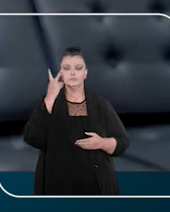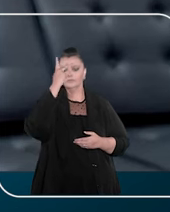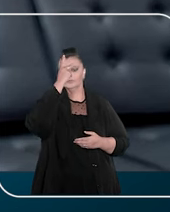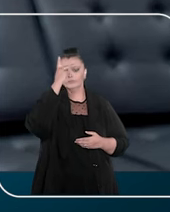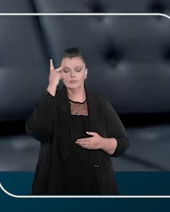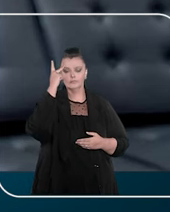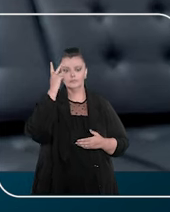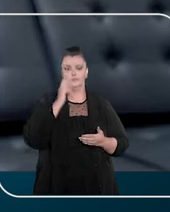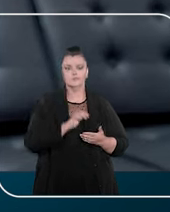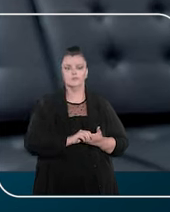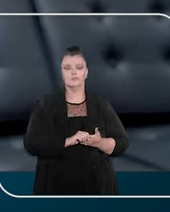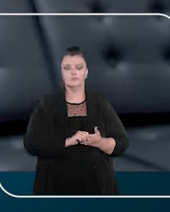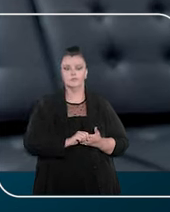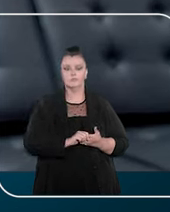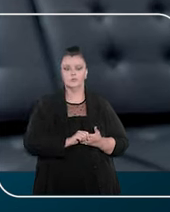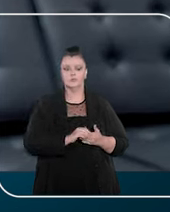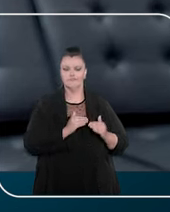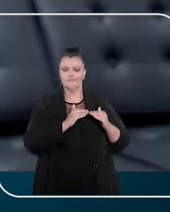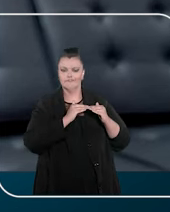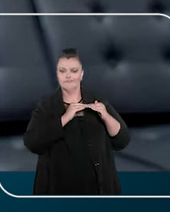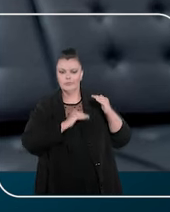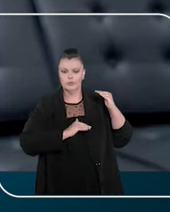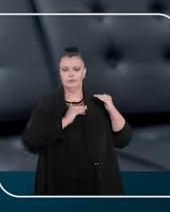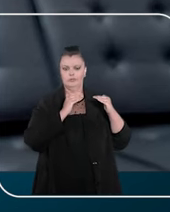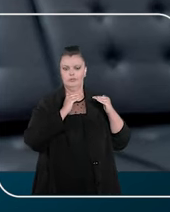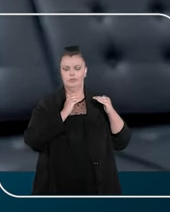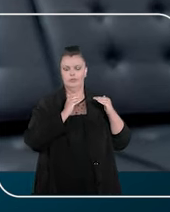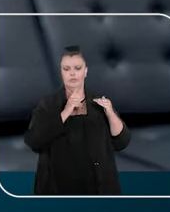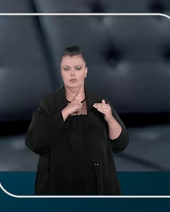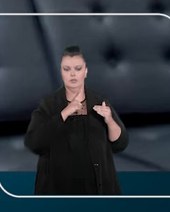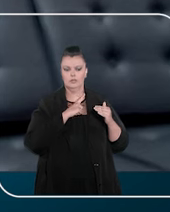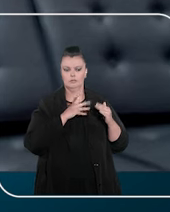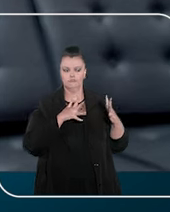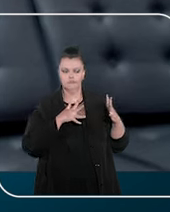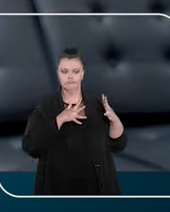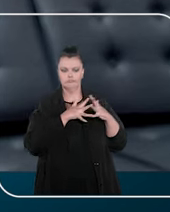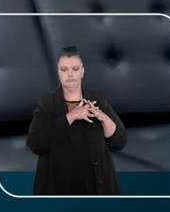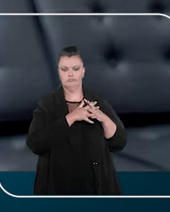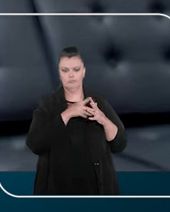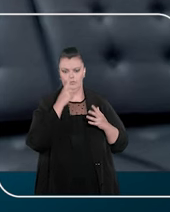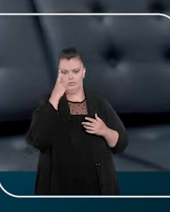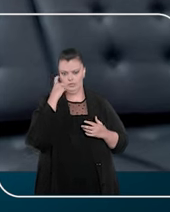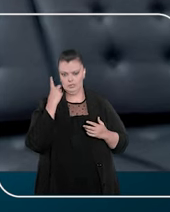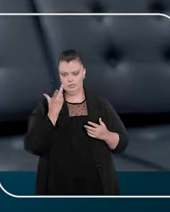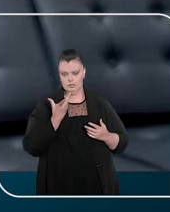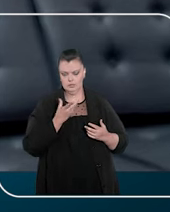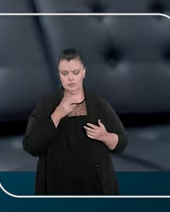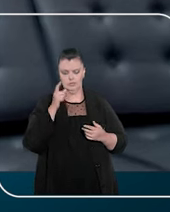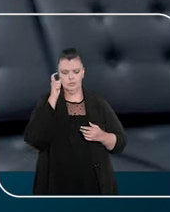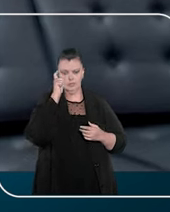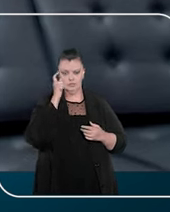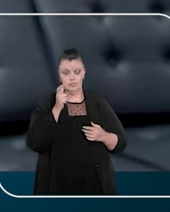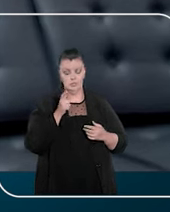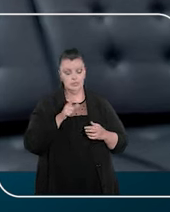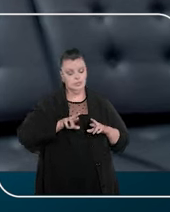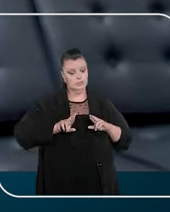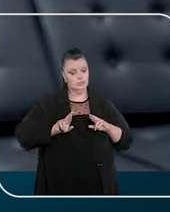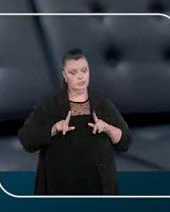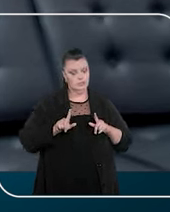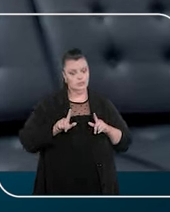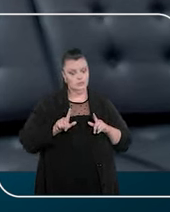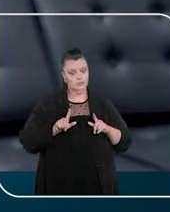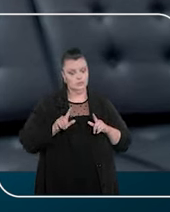se desentendem, tem algum conflito de interesses, o que se espera é que elas possam resolver